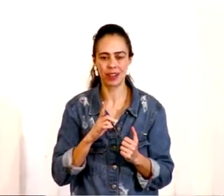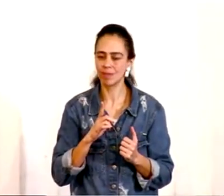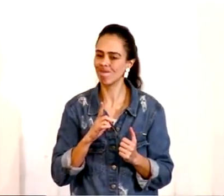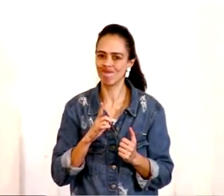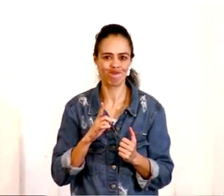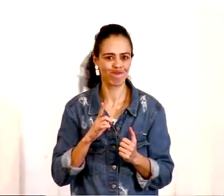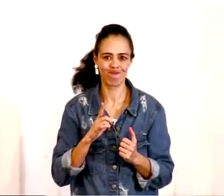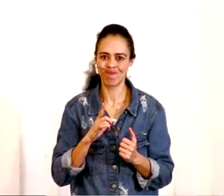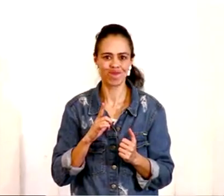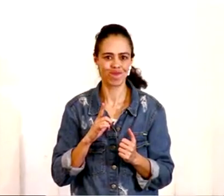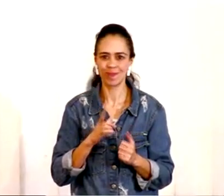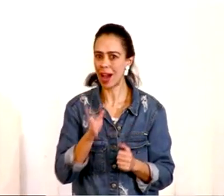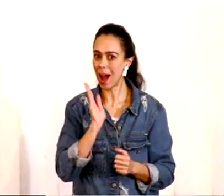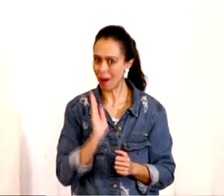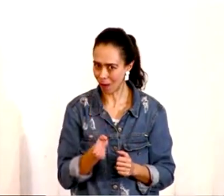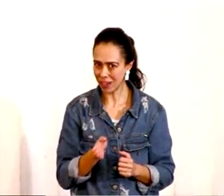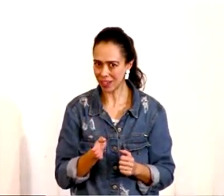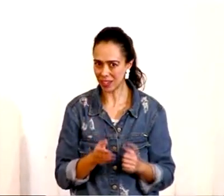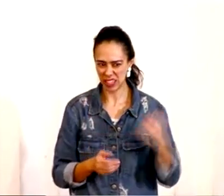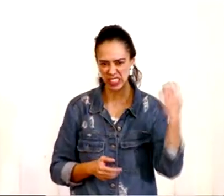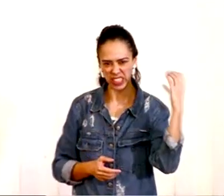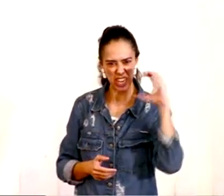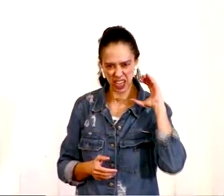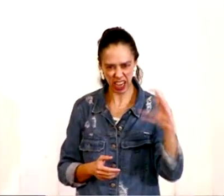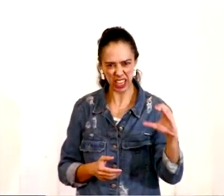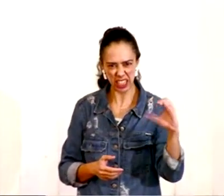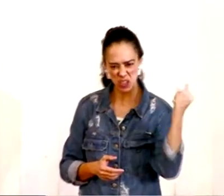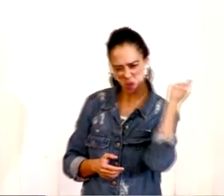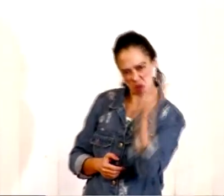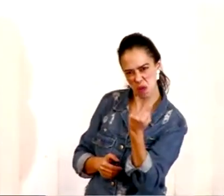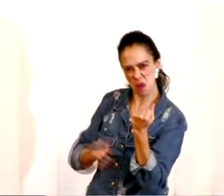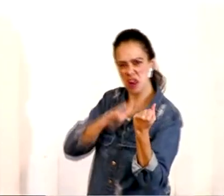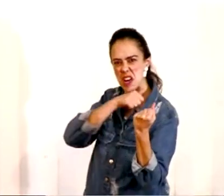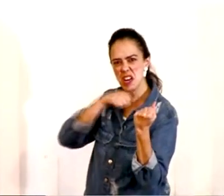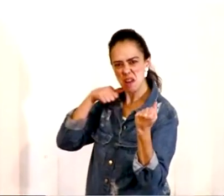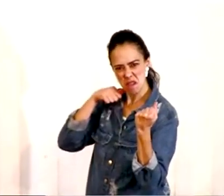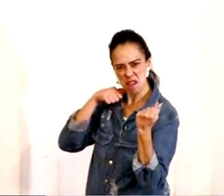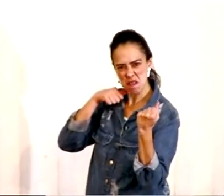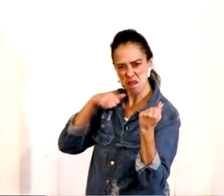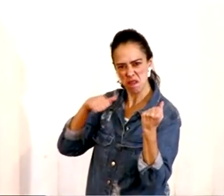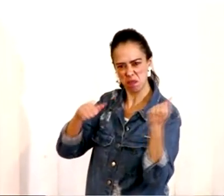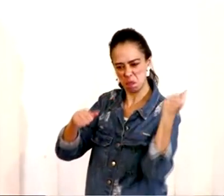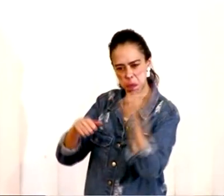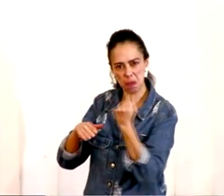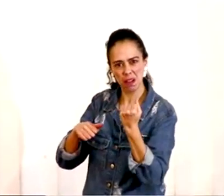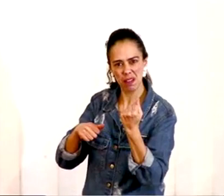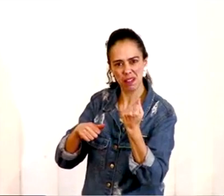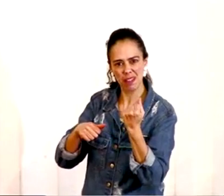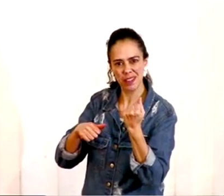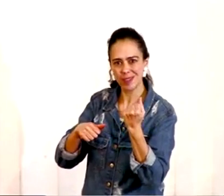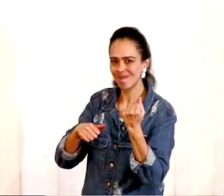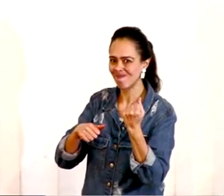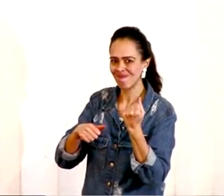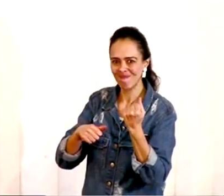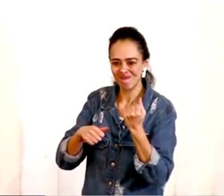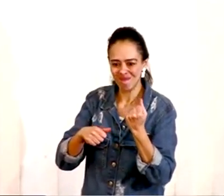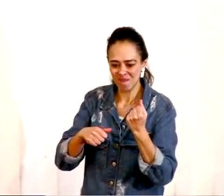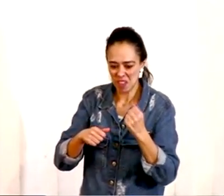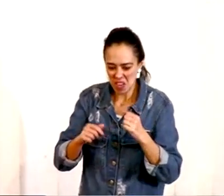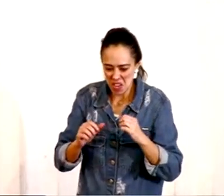de Abel, e então Caim agora não mais desfrutará